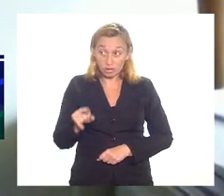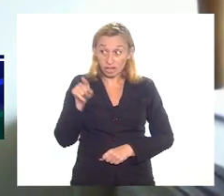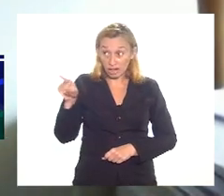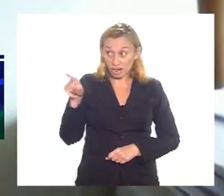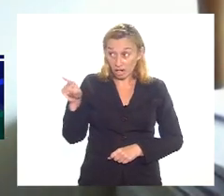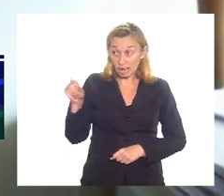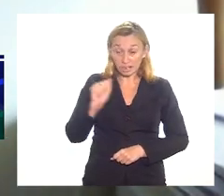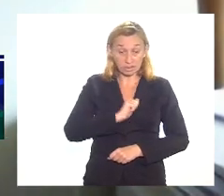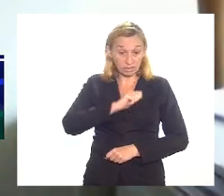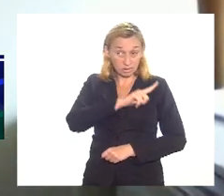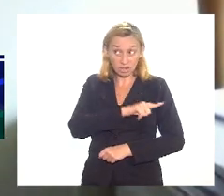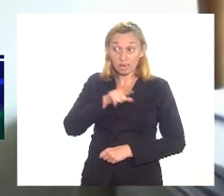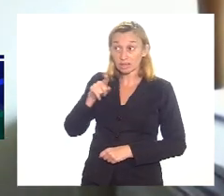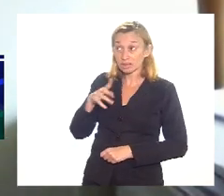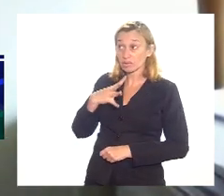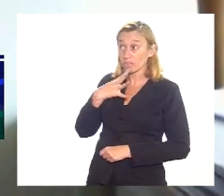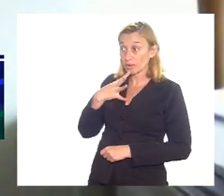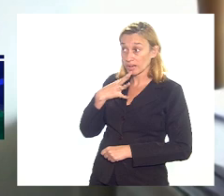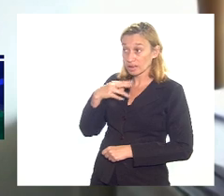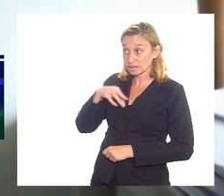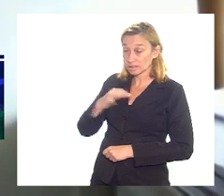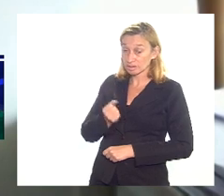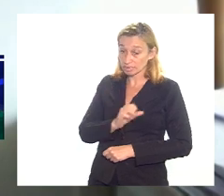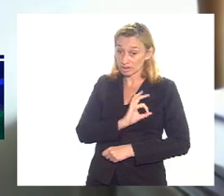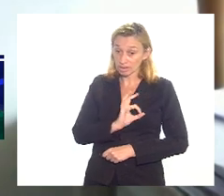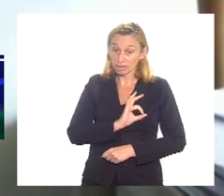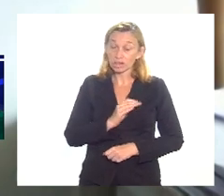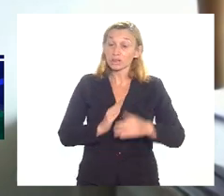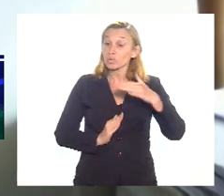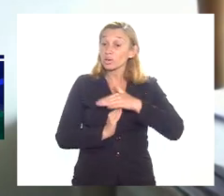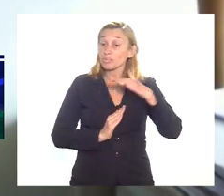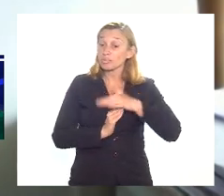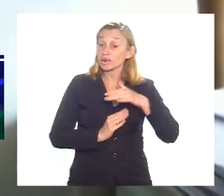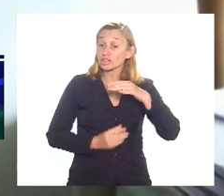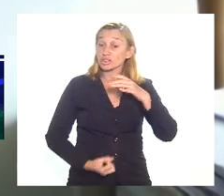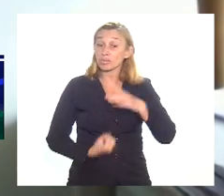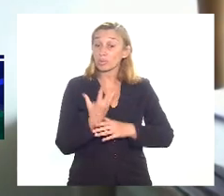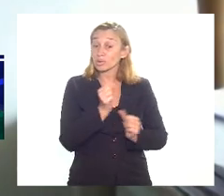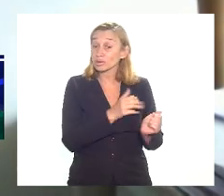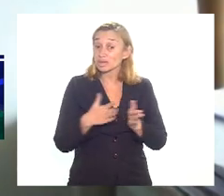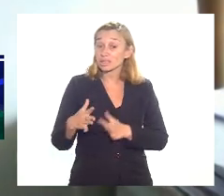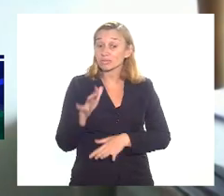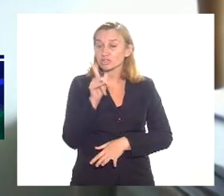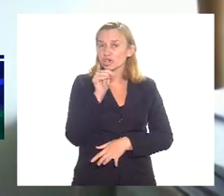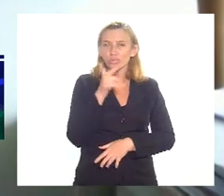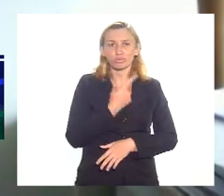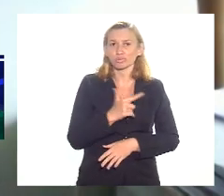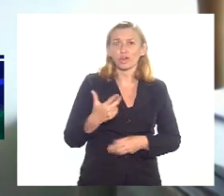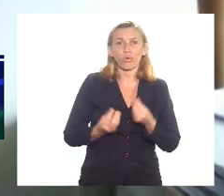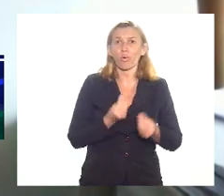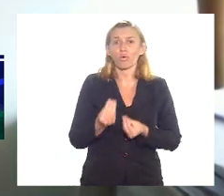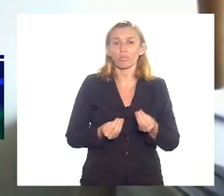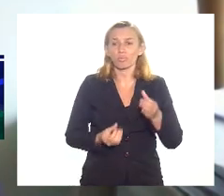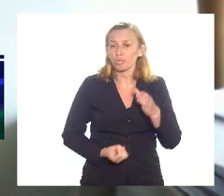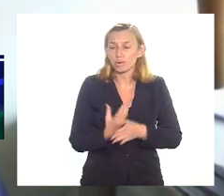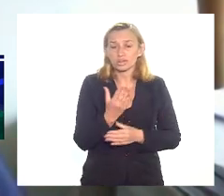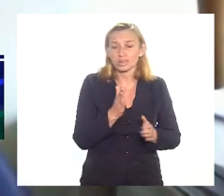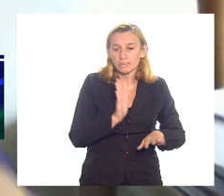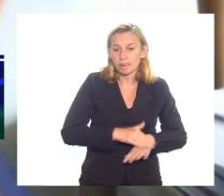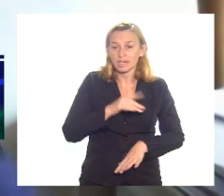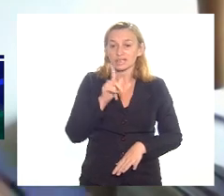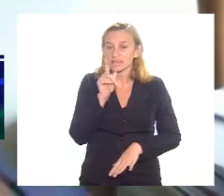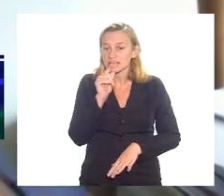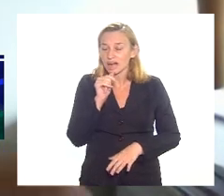conhece, é um sistema que já está no limite da produção de água. Não tem como produzir mais água porque não